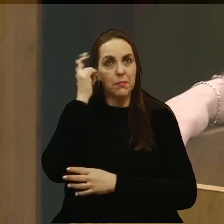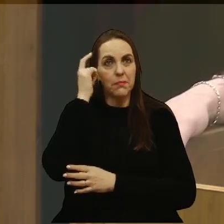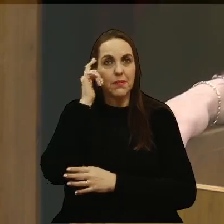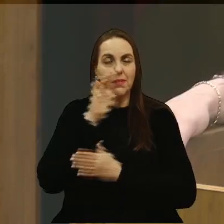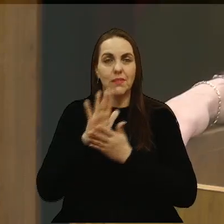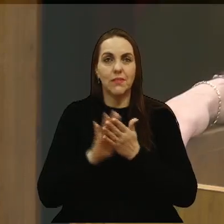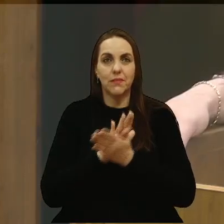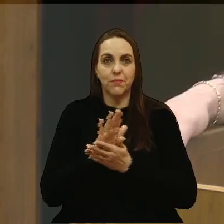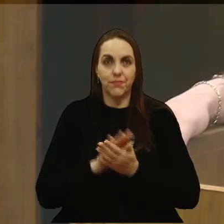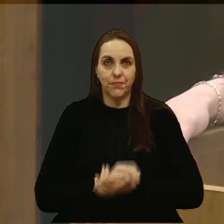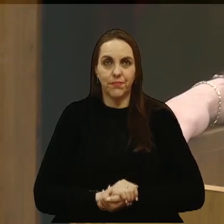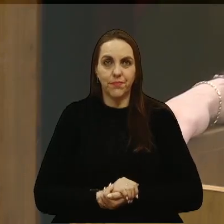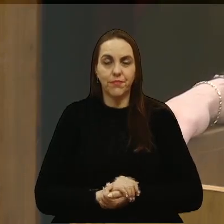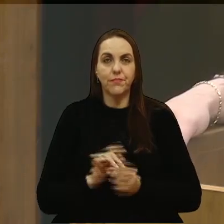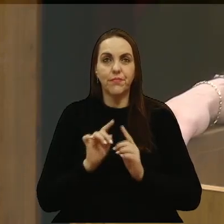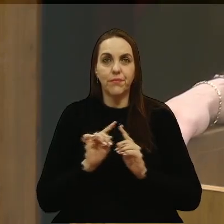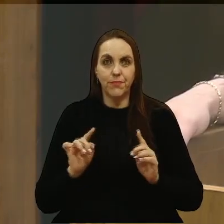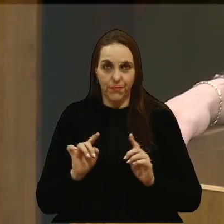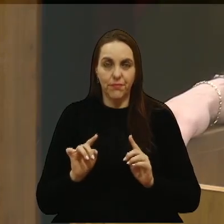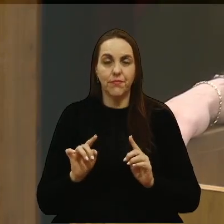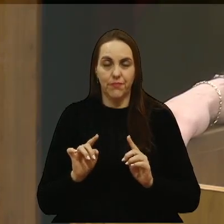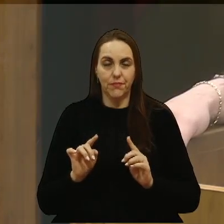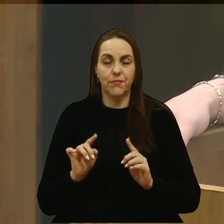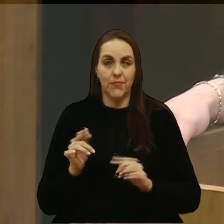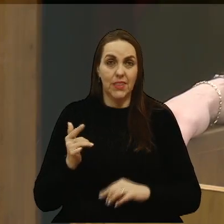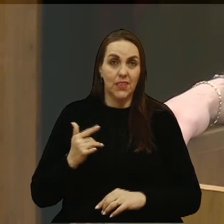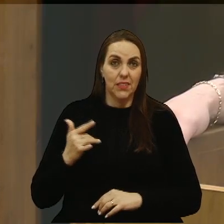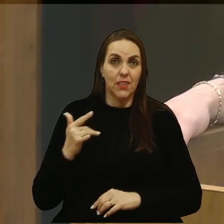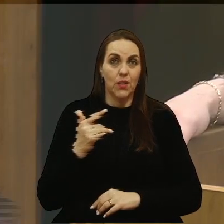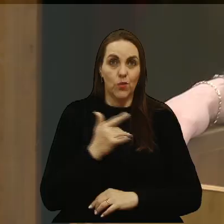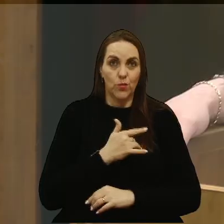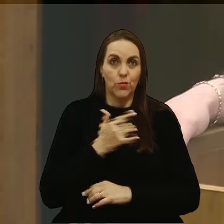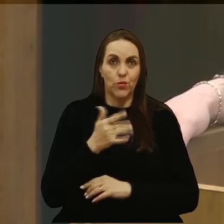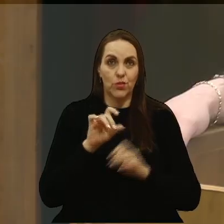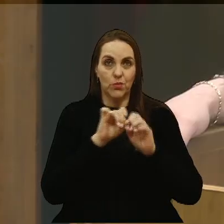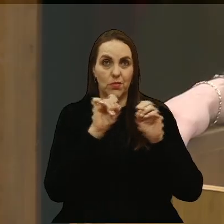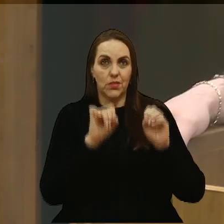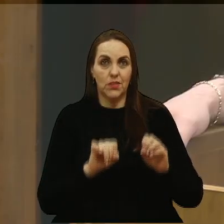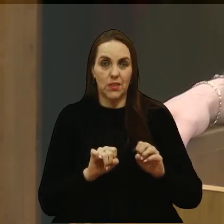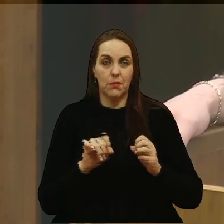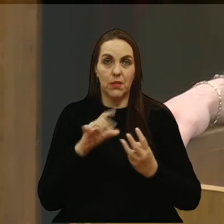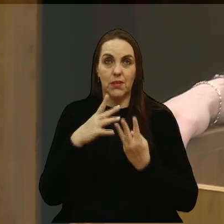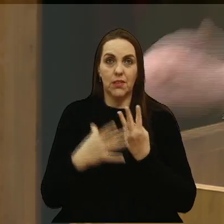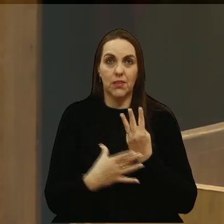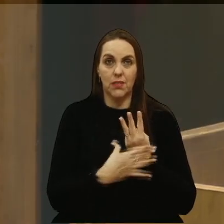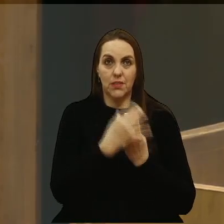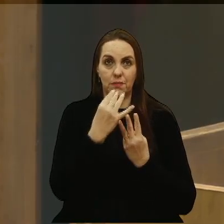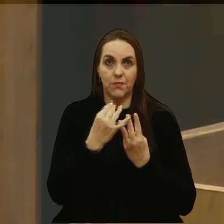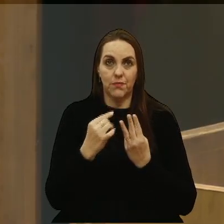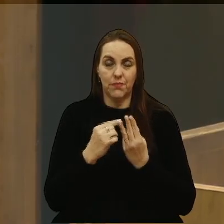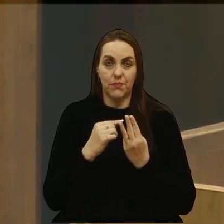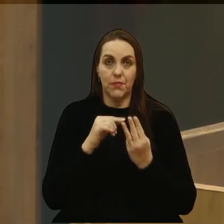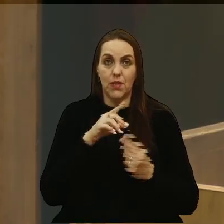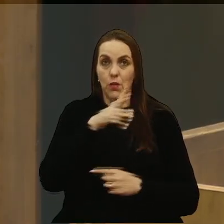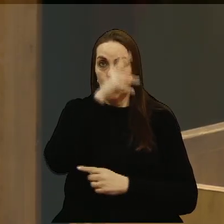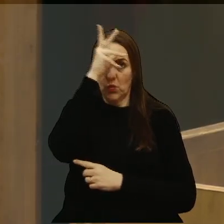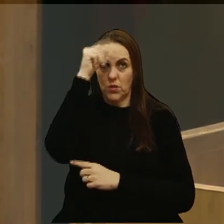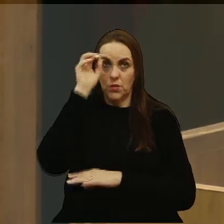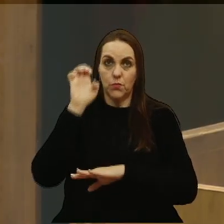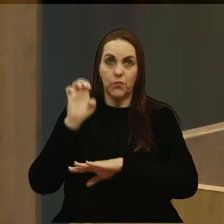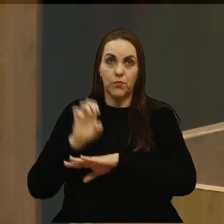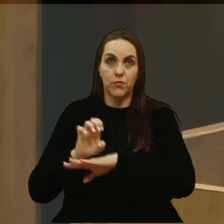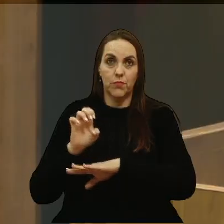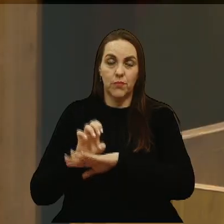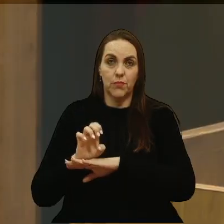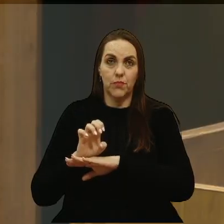né? Mas o nosso sistema de saúde, vereador Rafael, ele é tripartite: município, estado